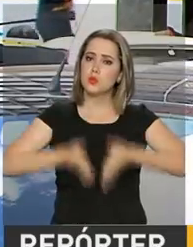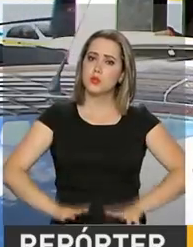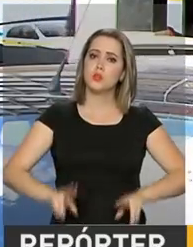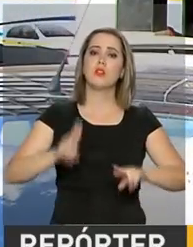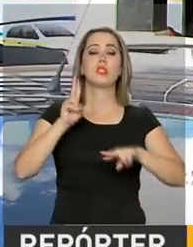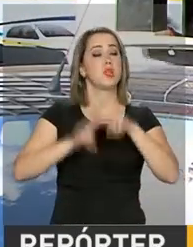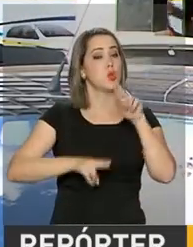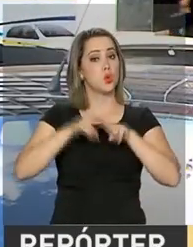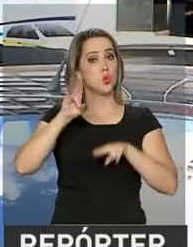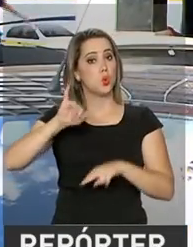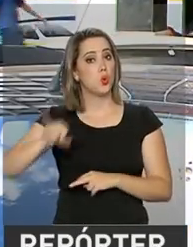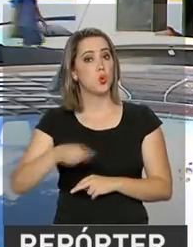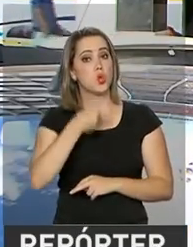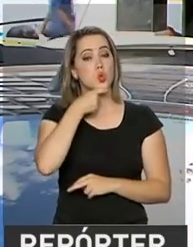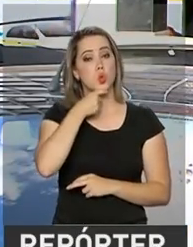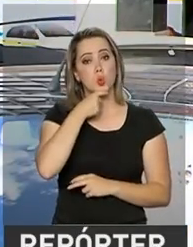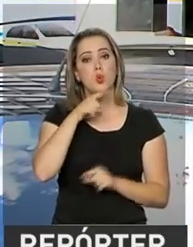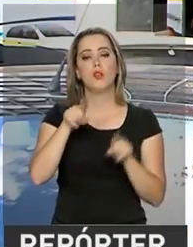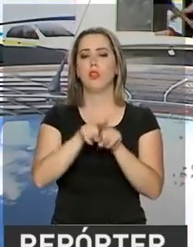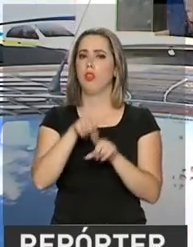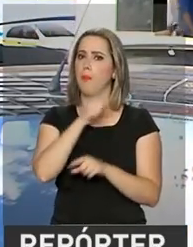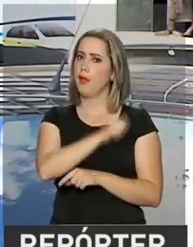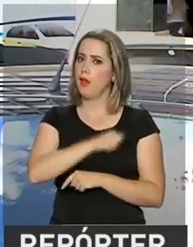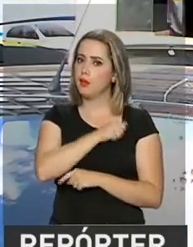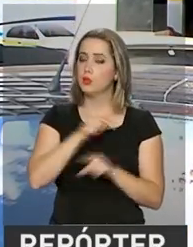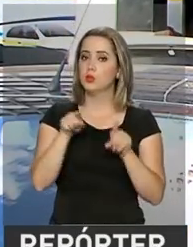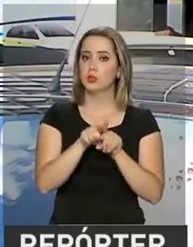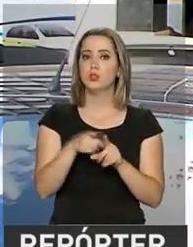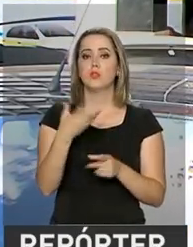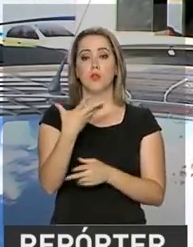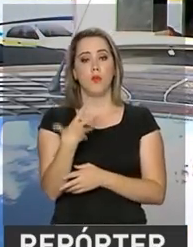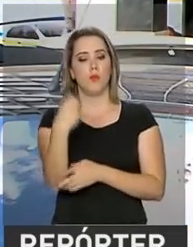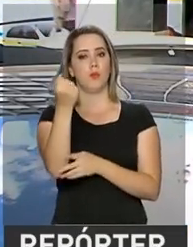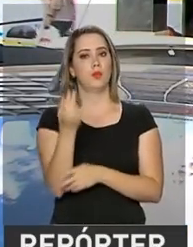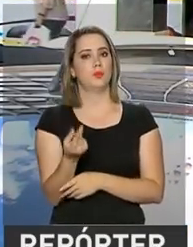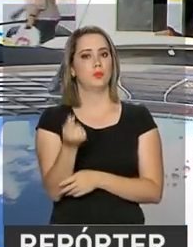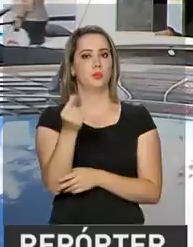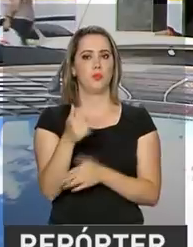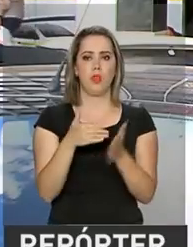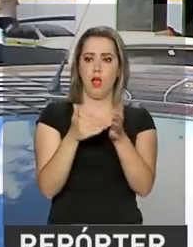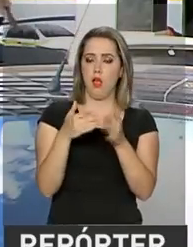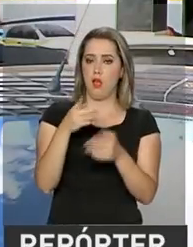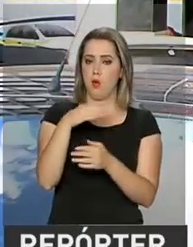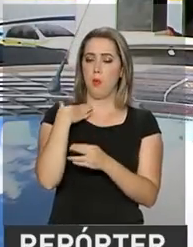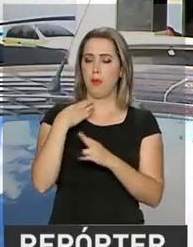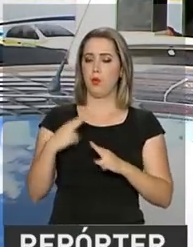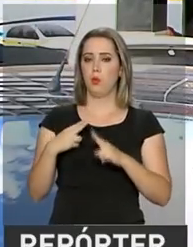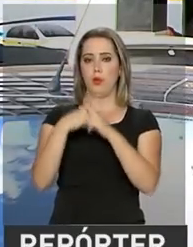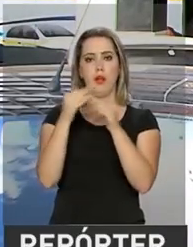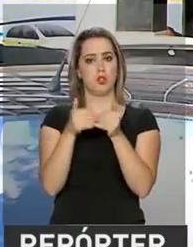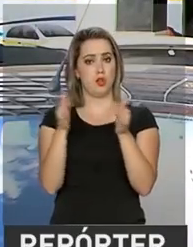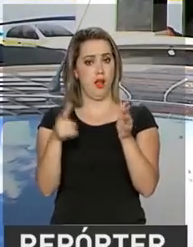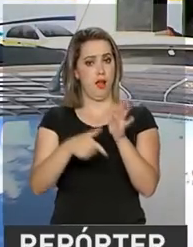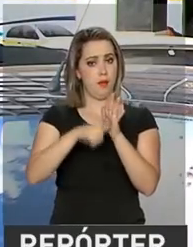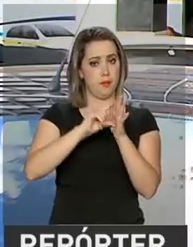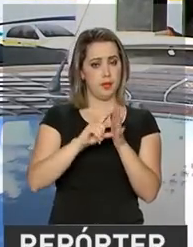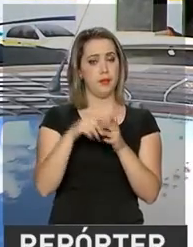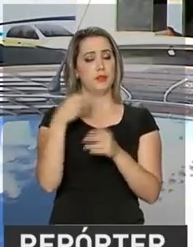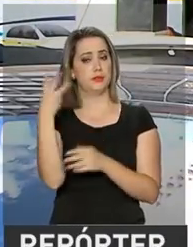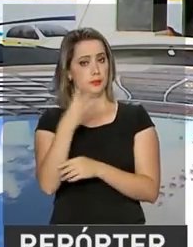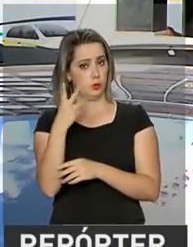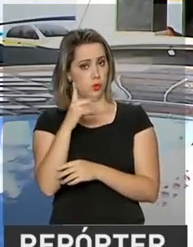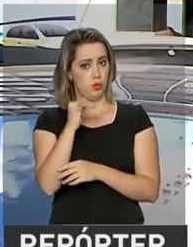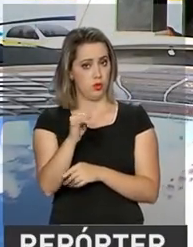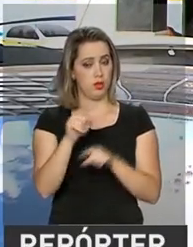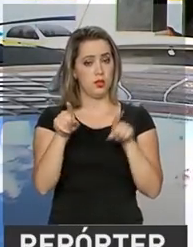ser beneficiados as agências da caixa vão abrir duas horas mais cedo nos dias 12 e 15 e 16 de maio no próximo sábado as agências